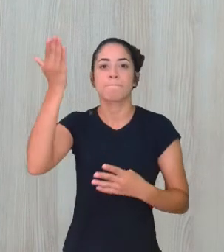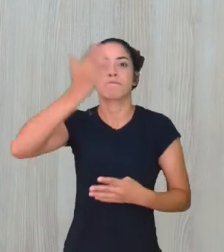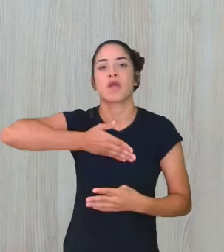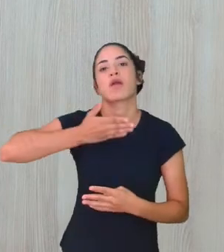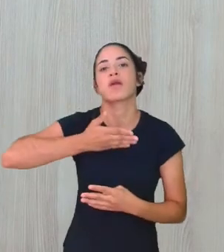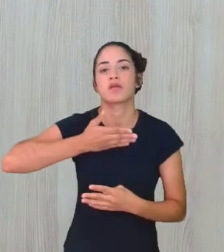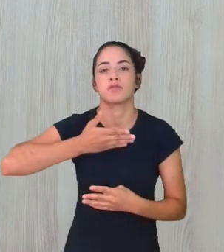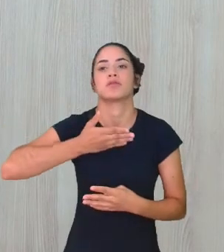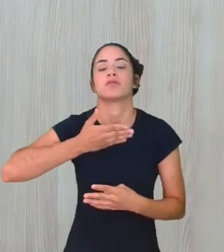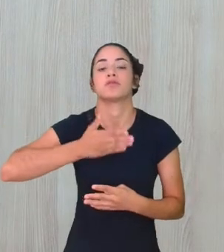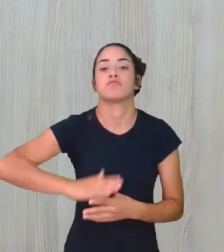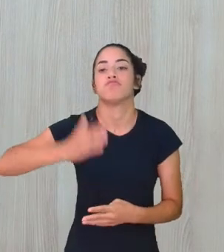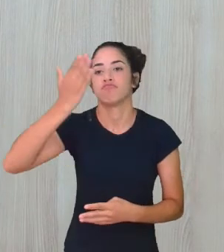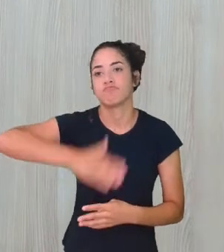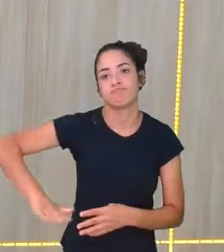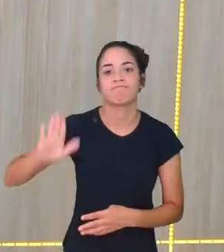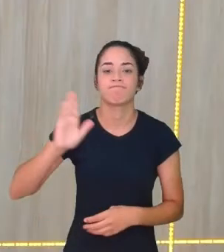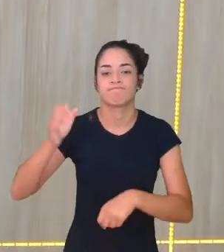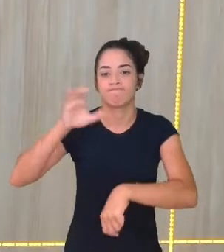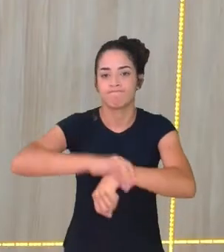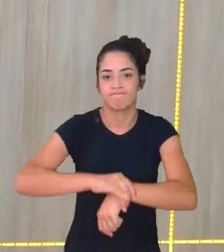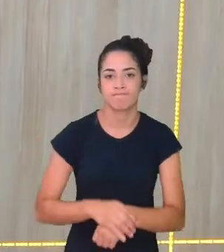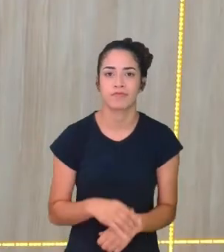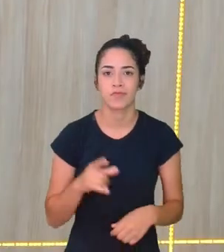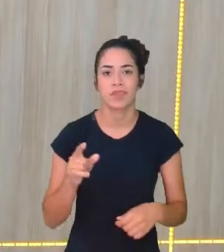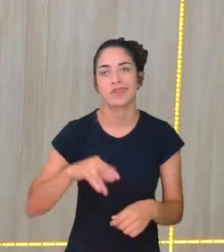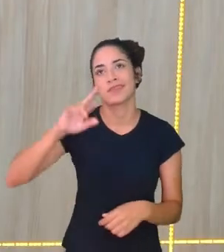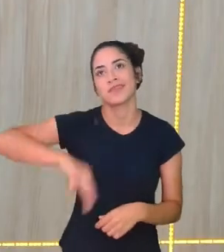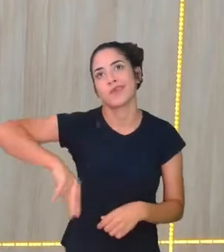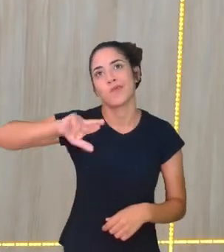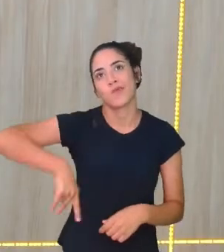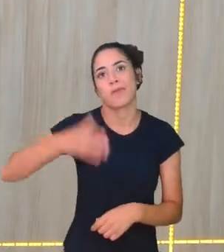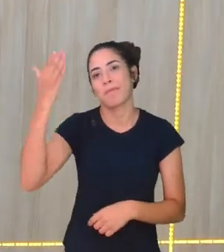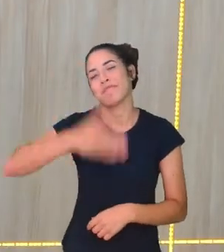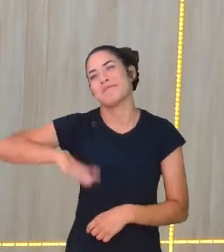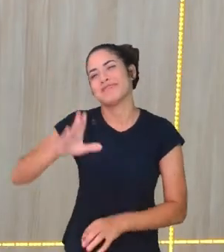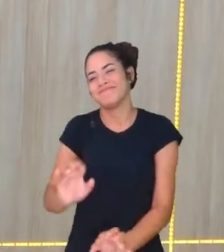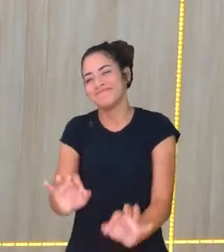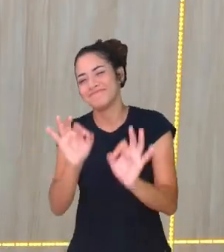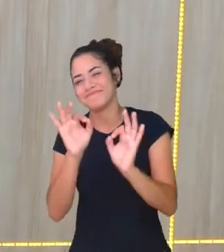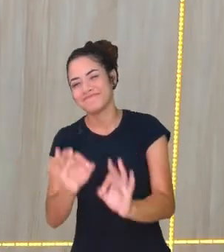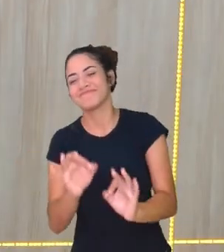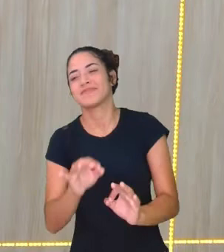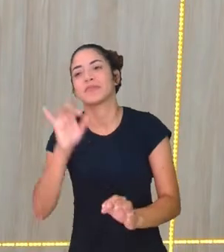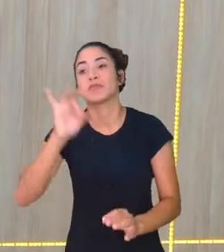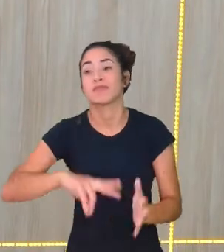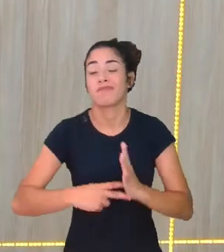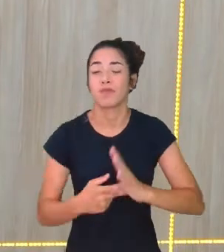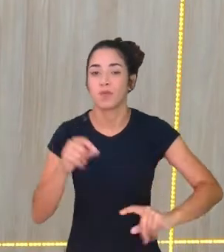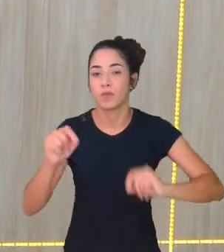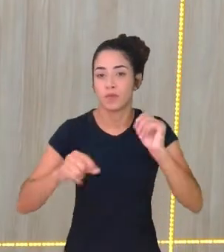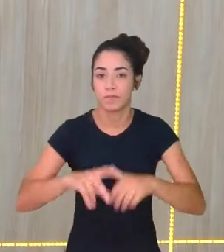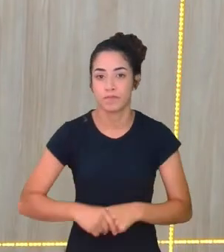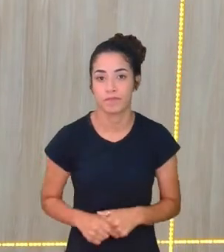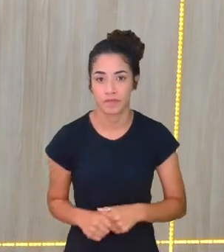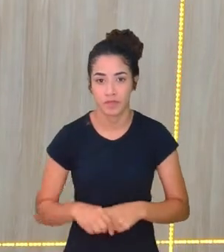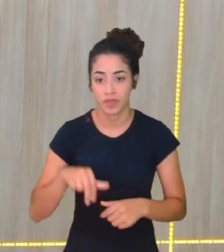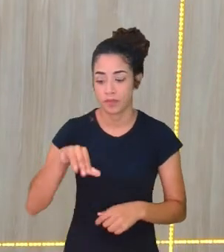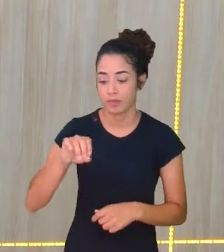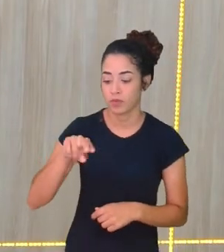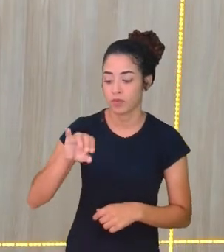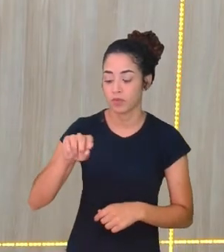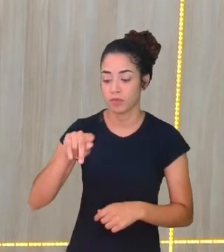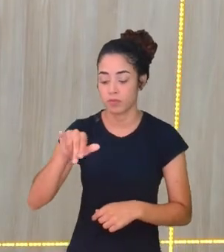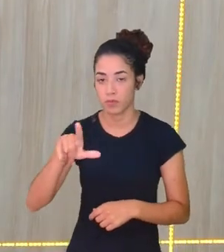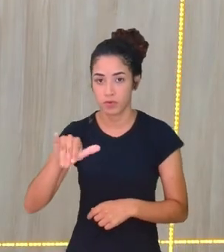um impacto né era uma imposição da Metrópole sobre a colônia né o pacto colonial consistia no seguinte era o monopólio do